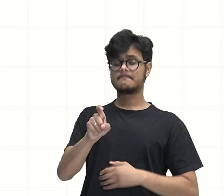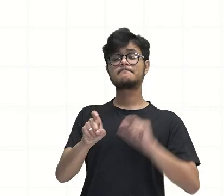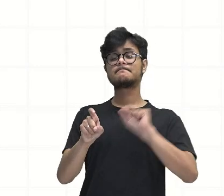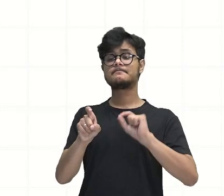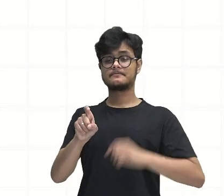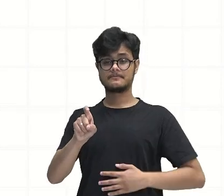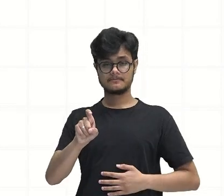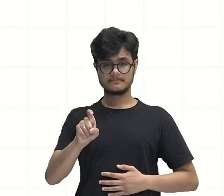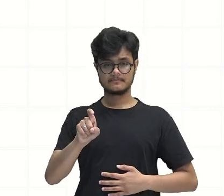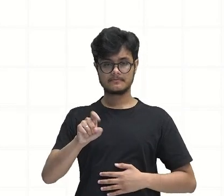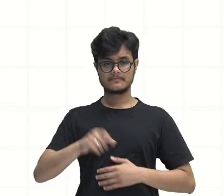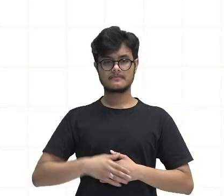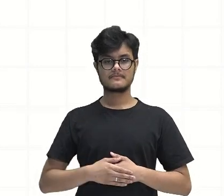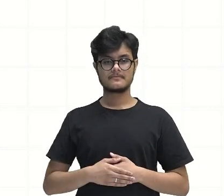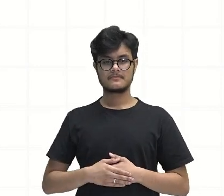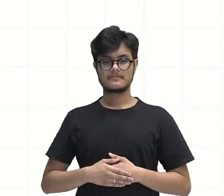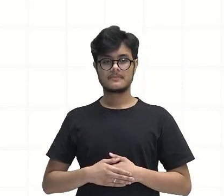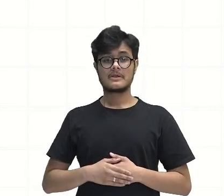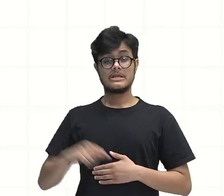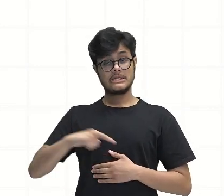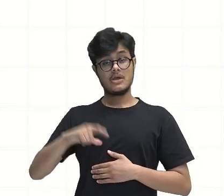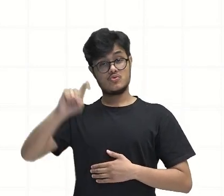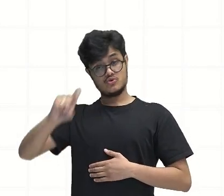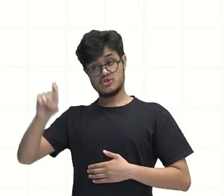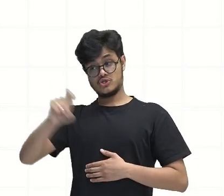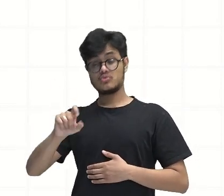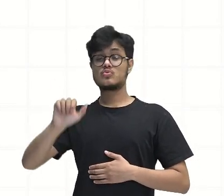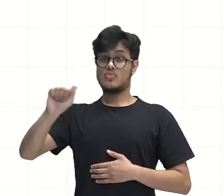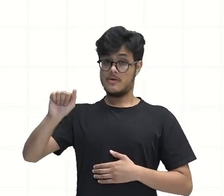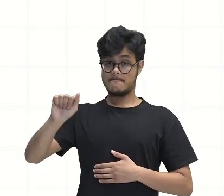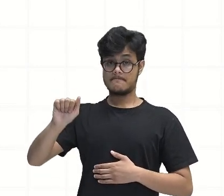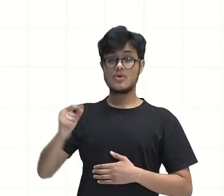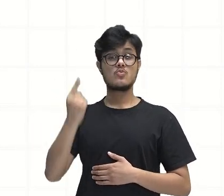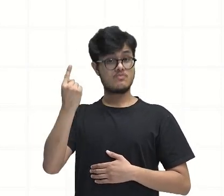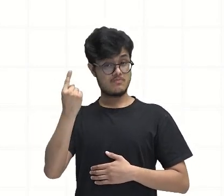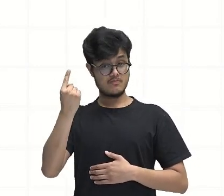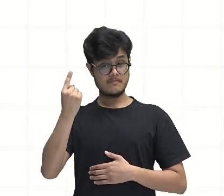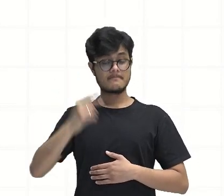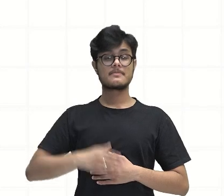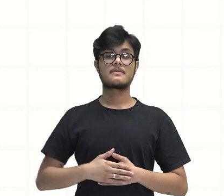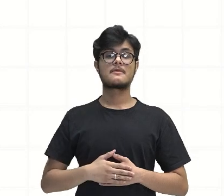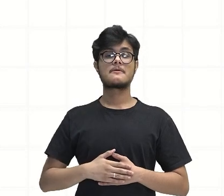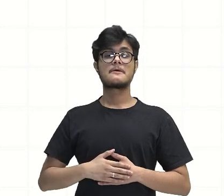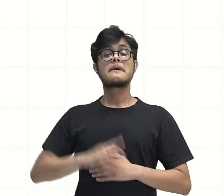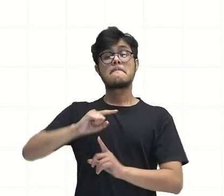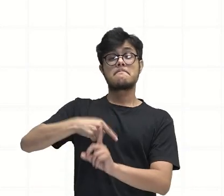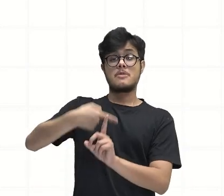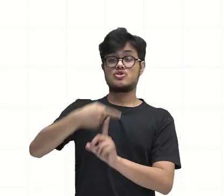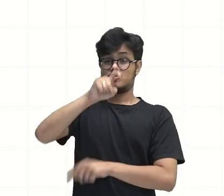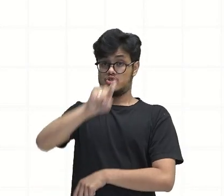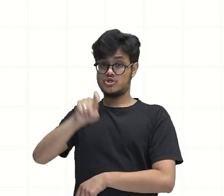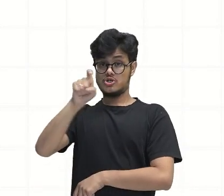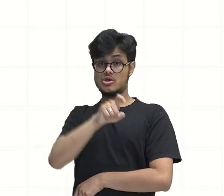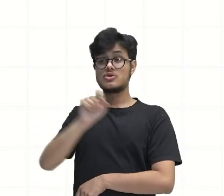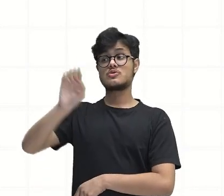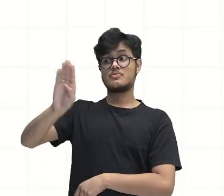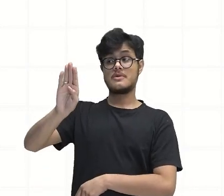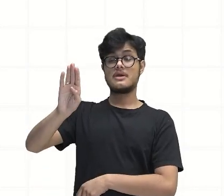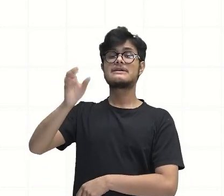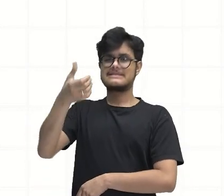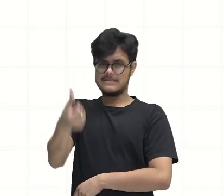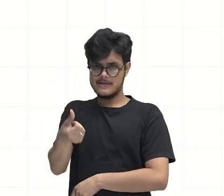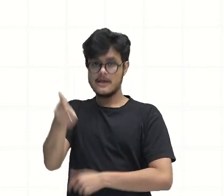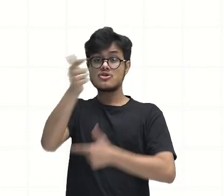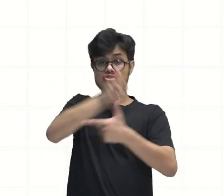vou pegar o x do A, que é 1, mais o x do B, que é 6, e dividir